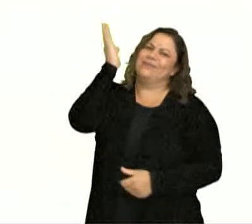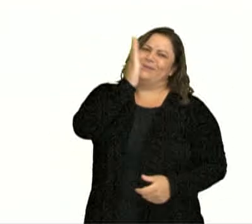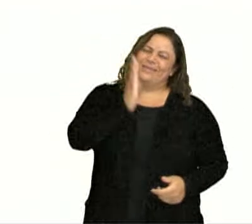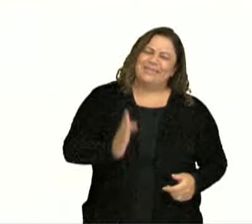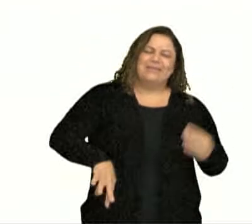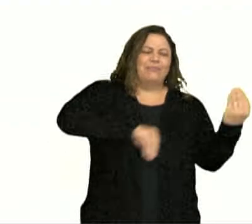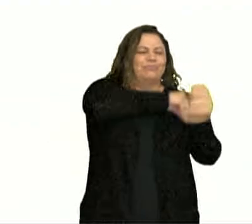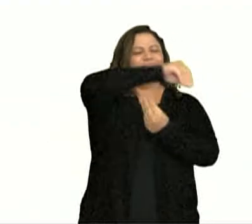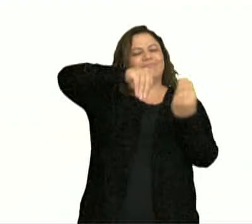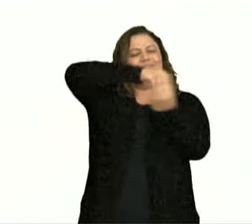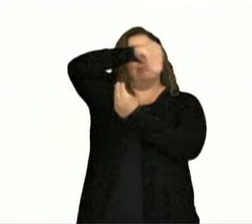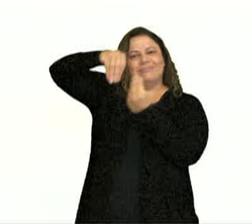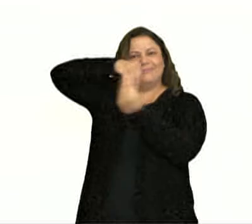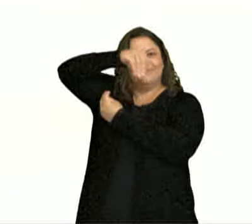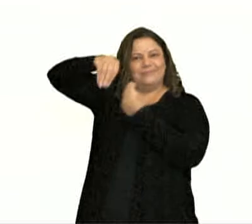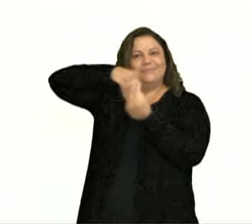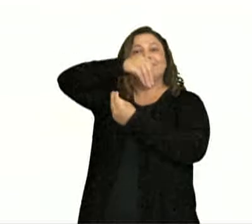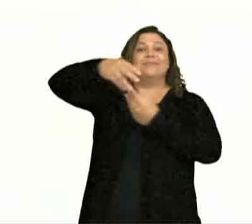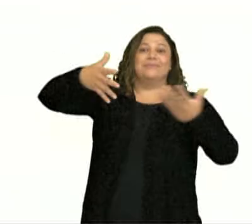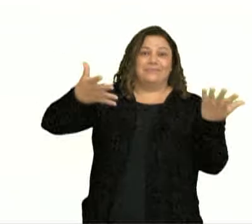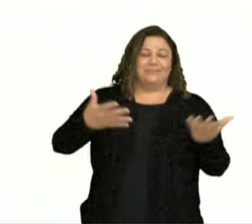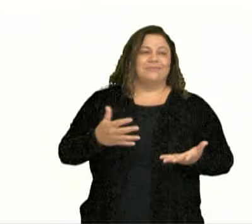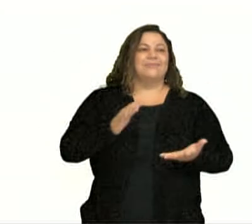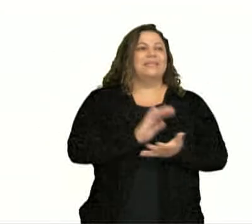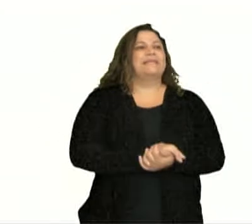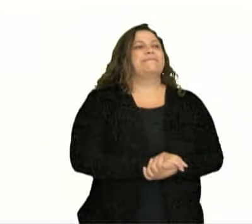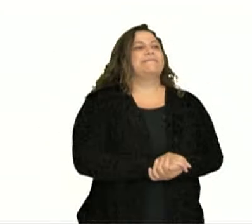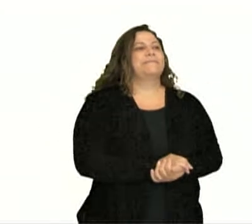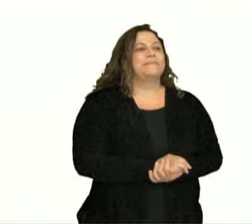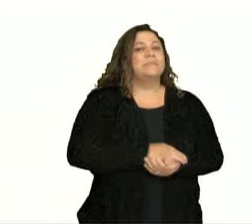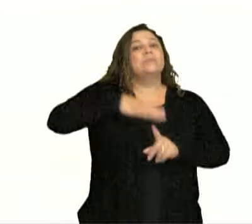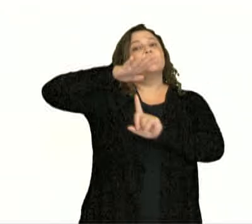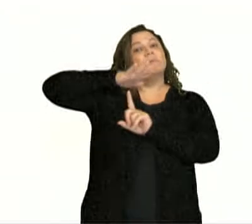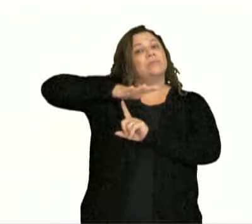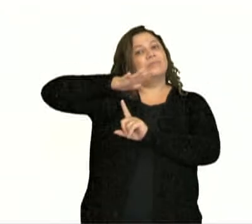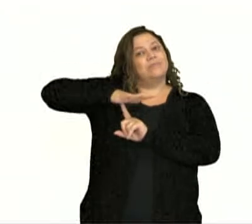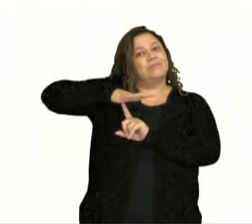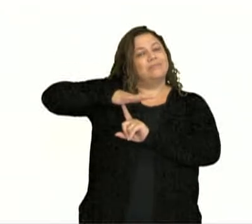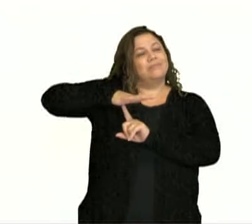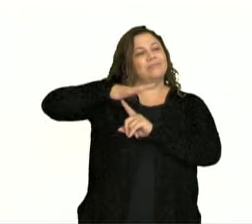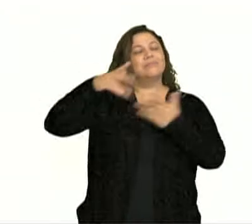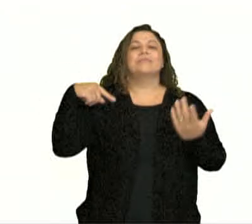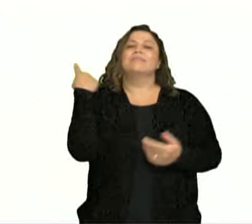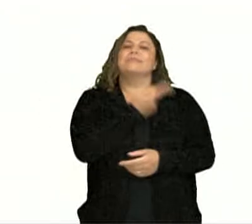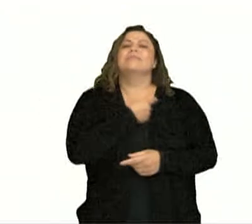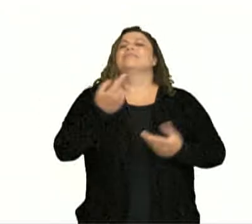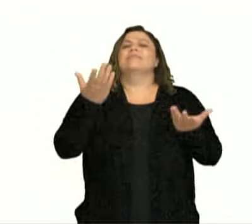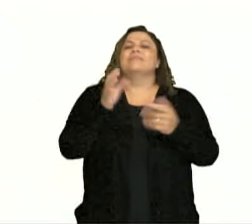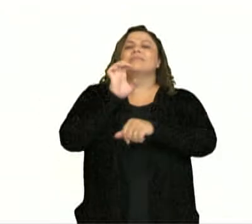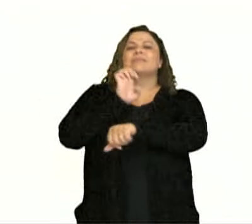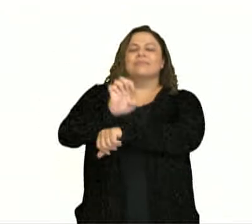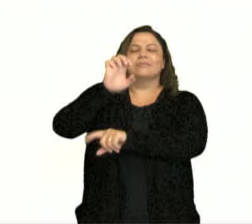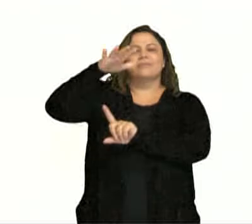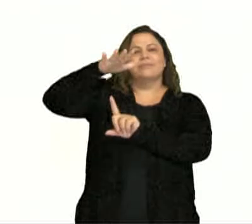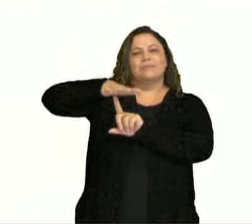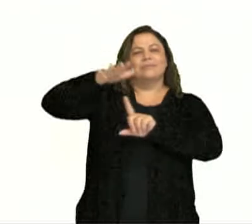tudo misturado, miscigenação que acontece. E no Paraná, nosso estado, vamos